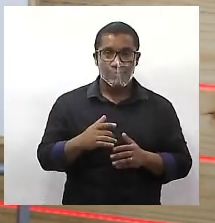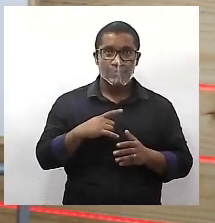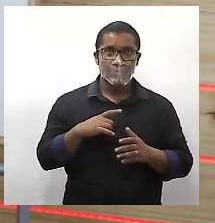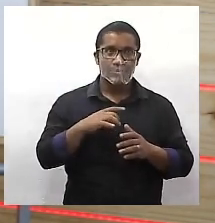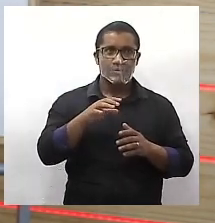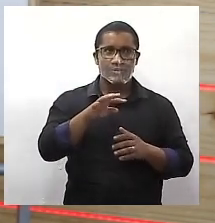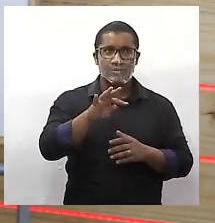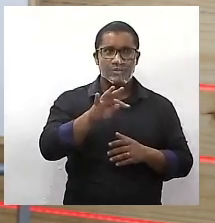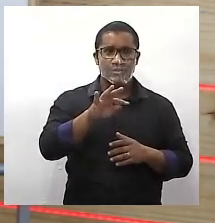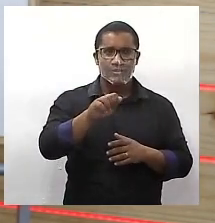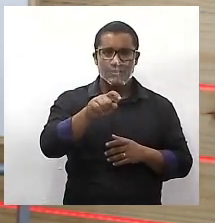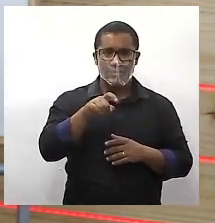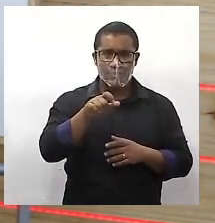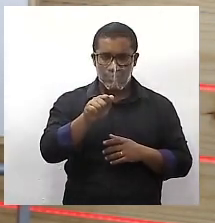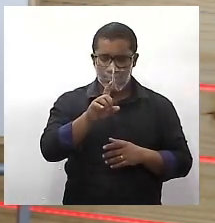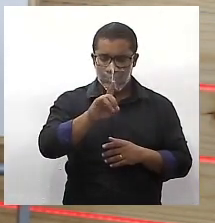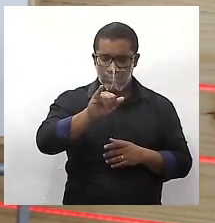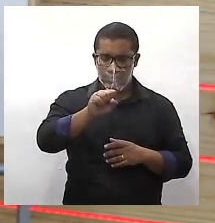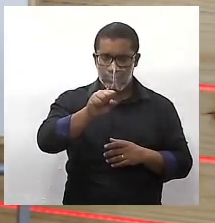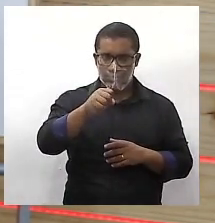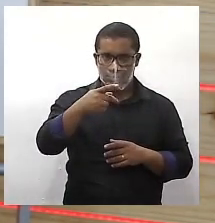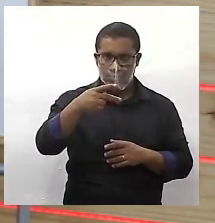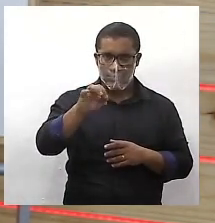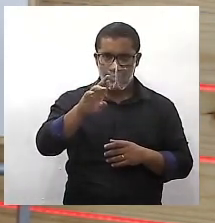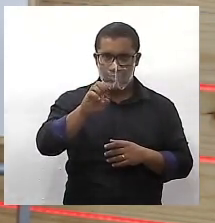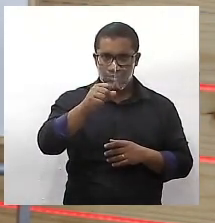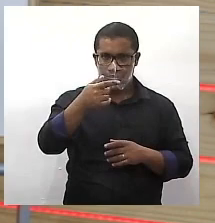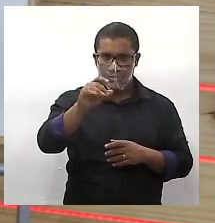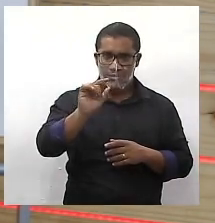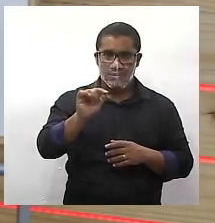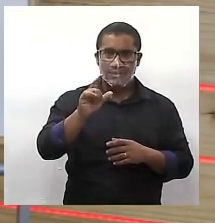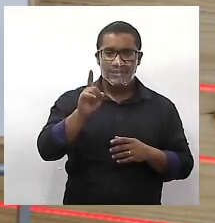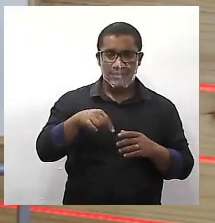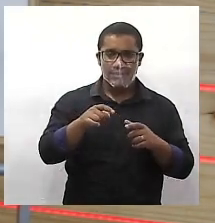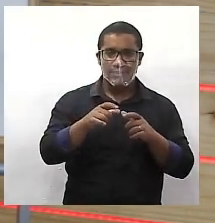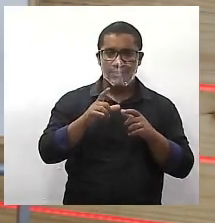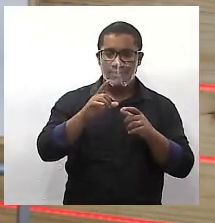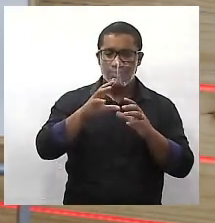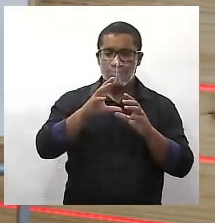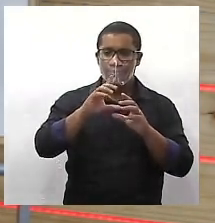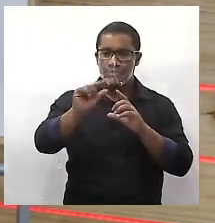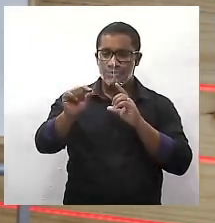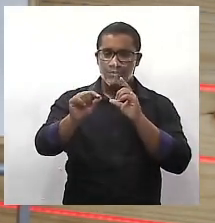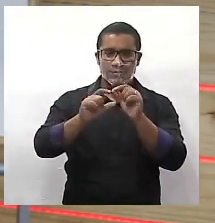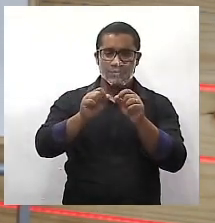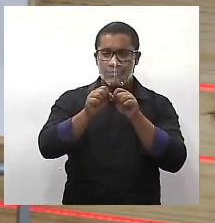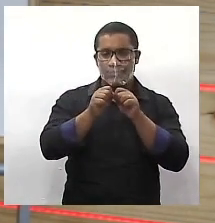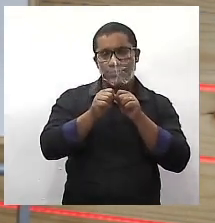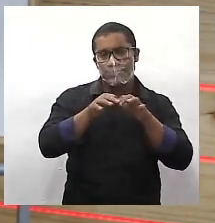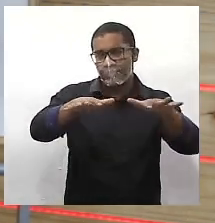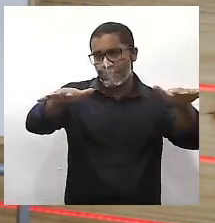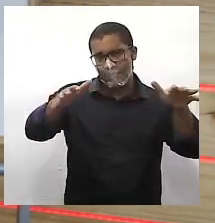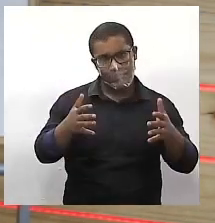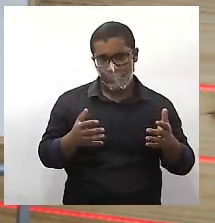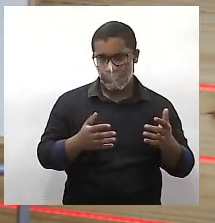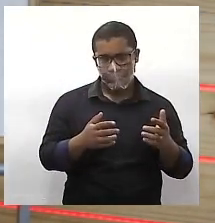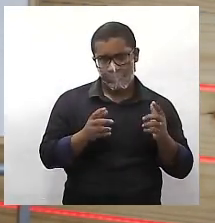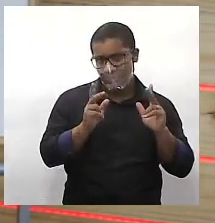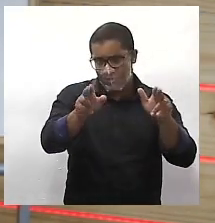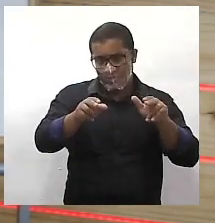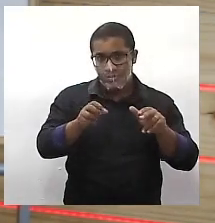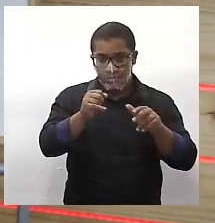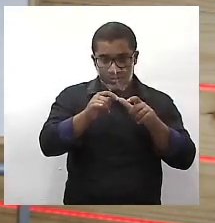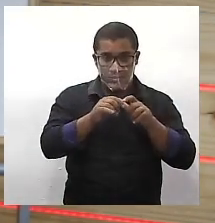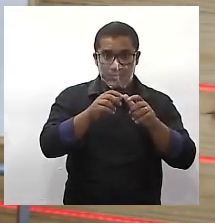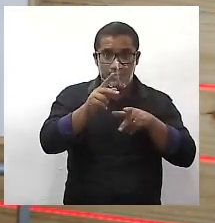de dispersão dispersão tu lembra dispersar. Dispersar tu lembra espalhar. Então se você espalha